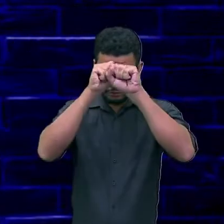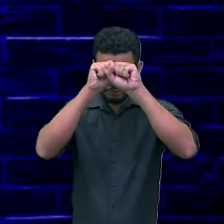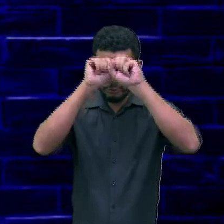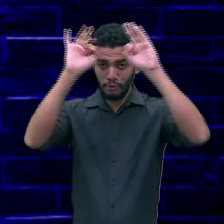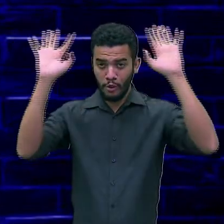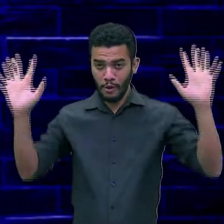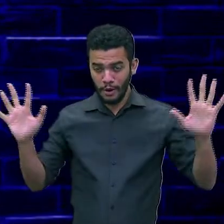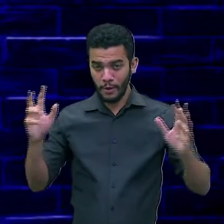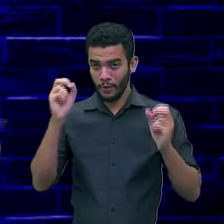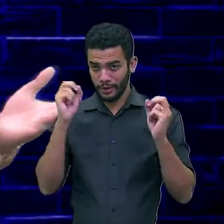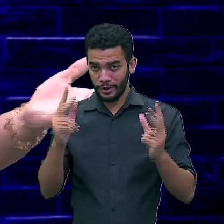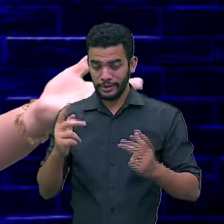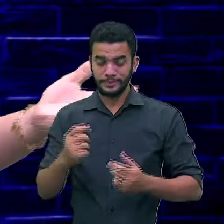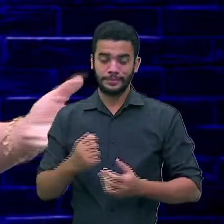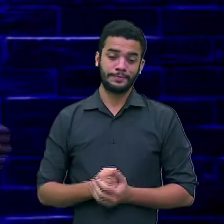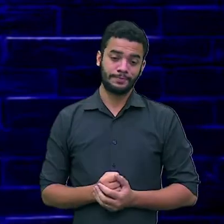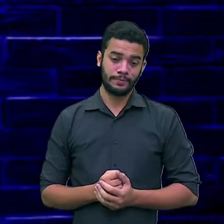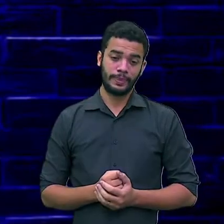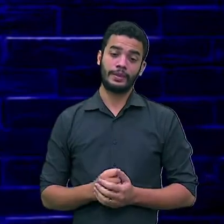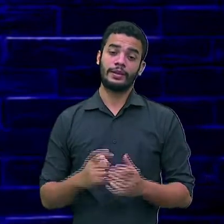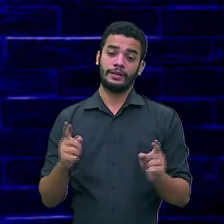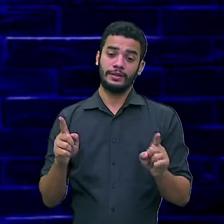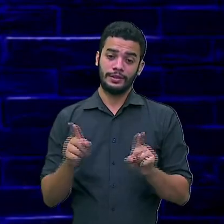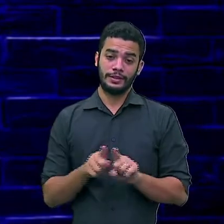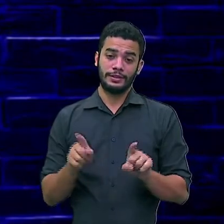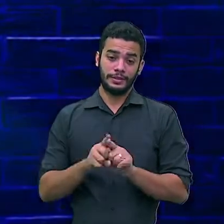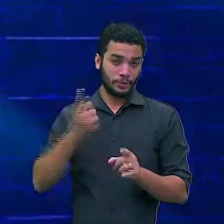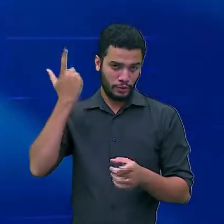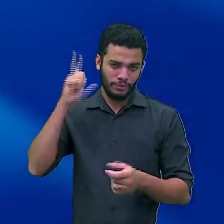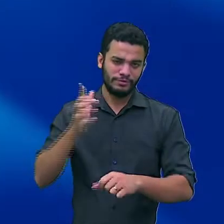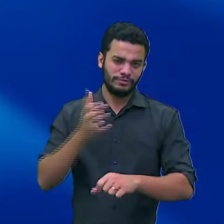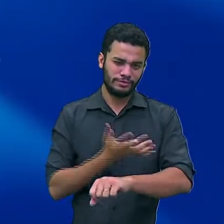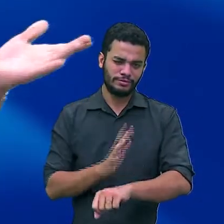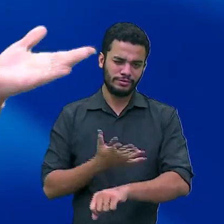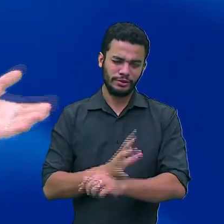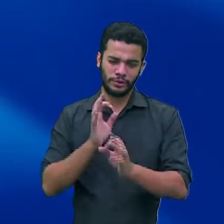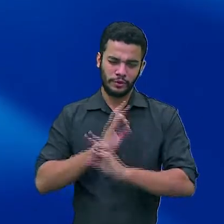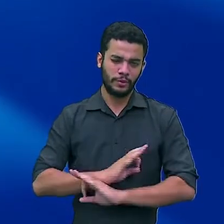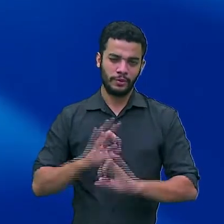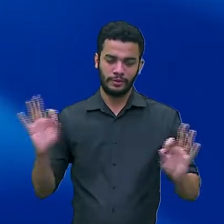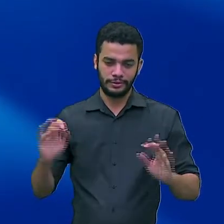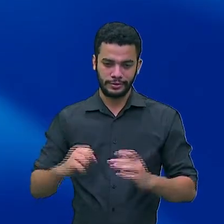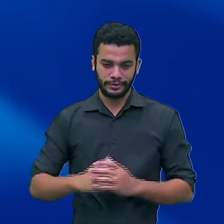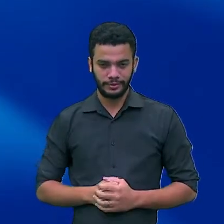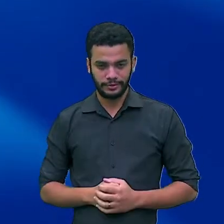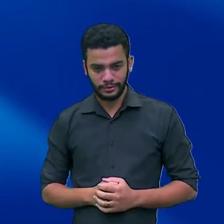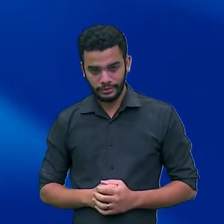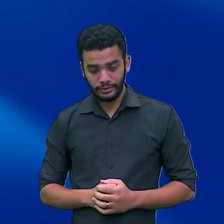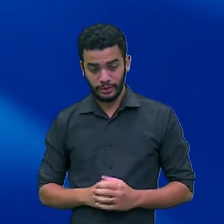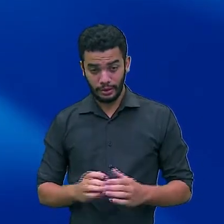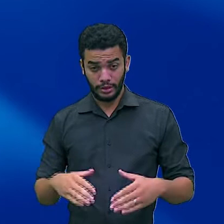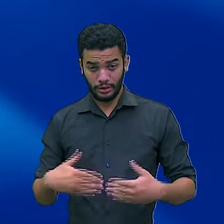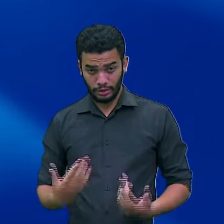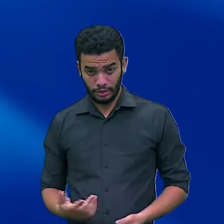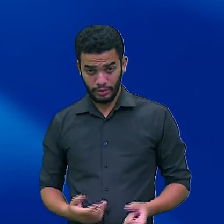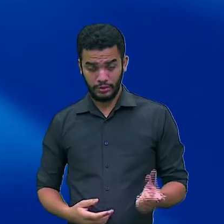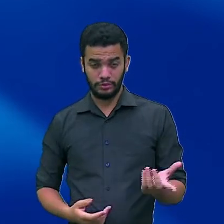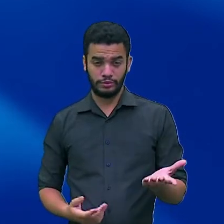esse conteúdo. E claro, arrasar na prática. Bem, o predicativo do